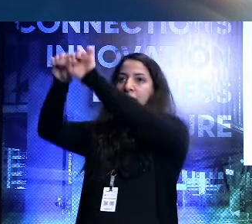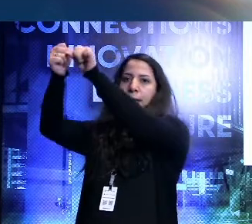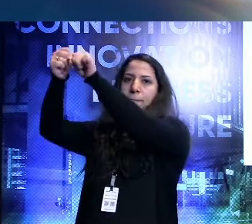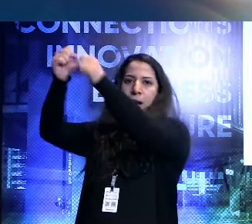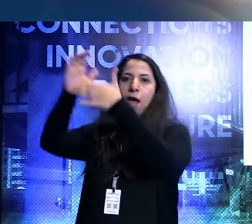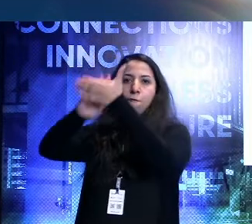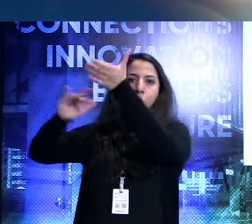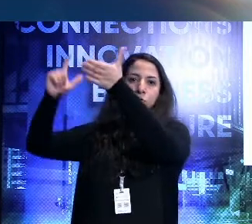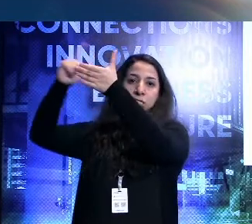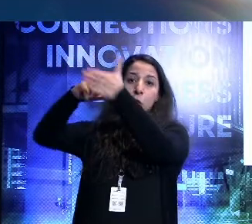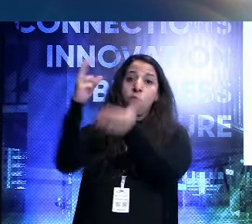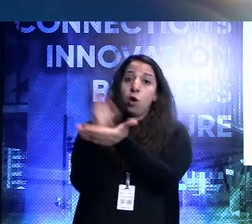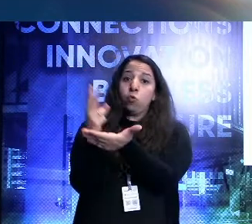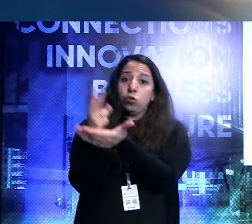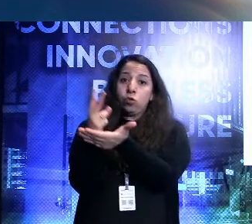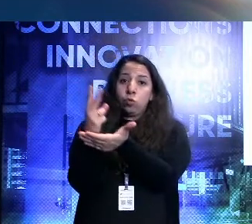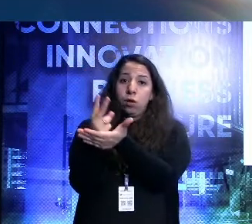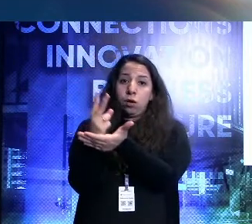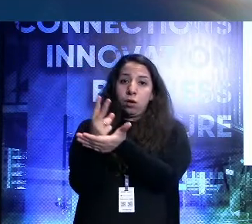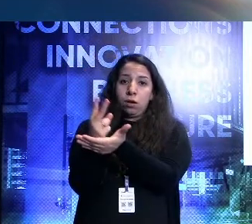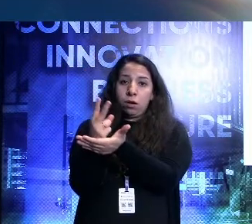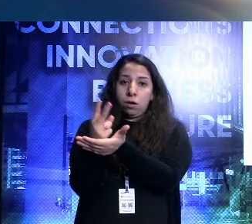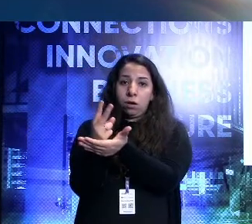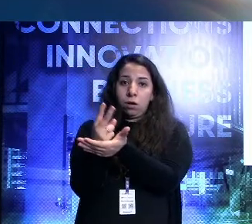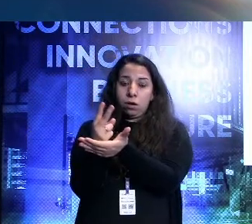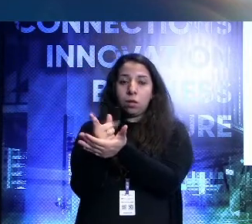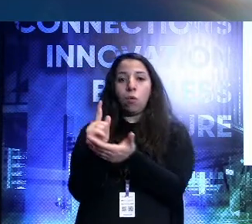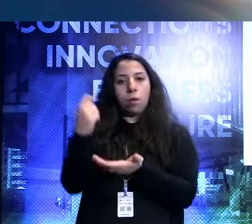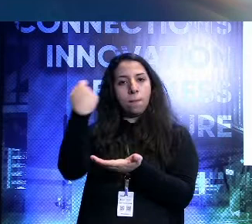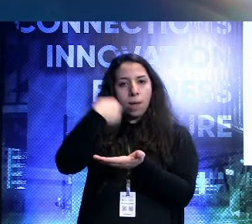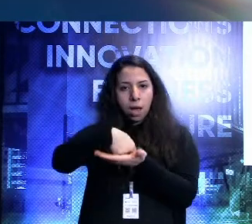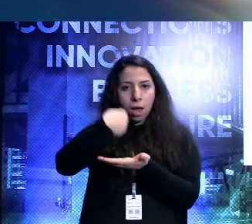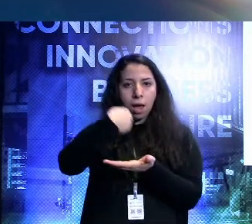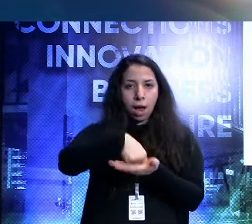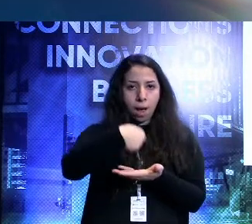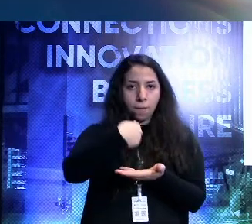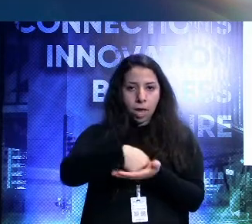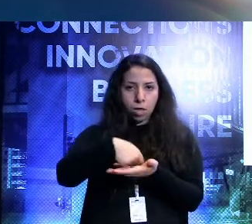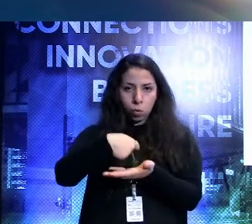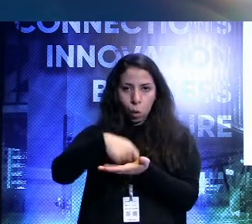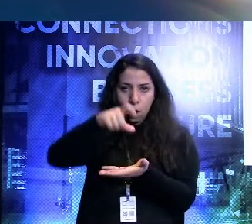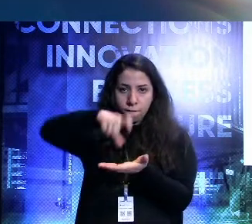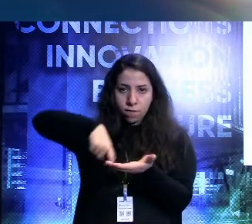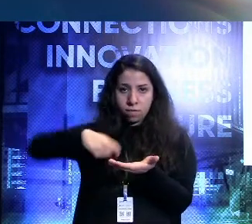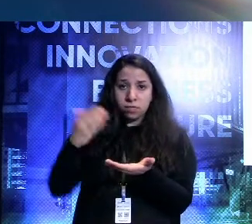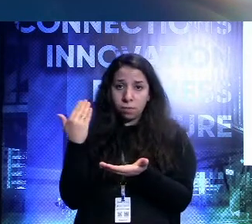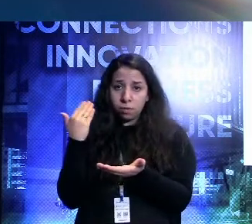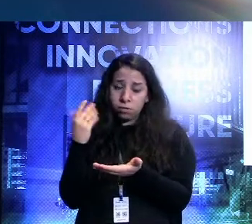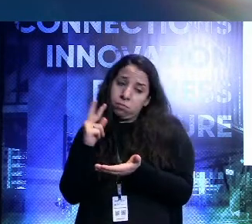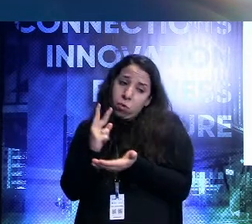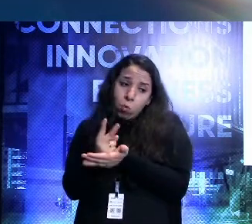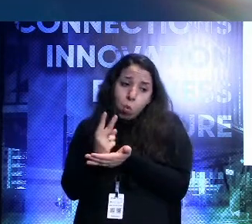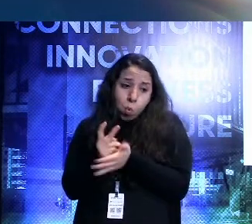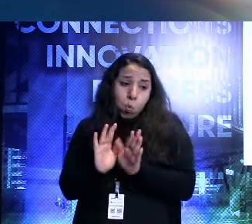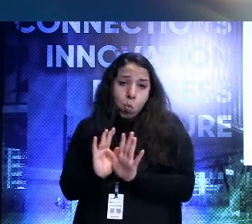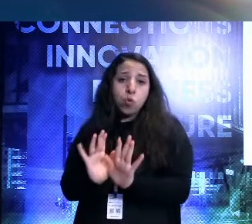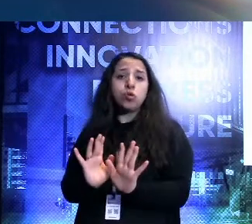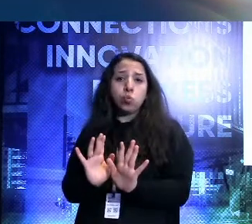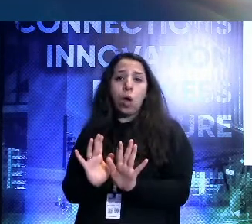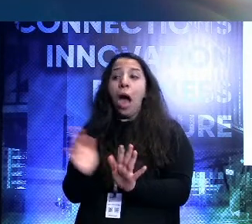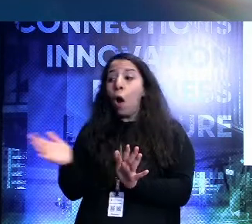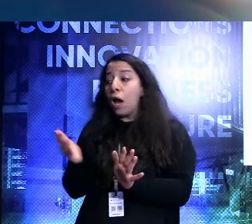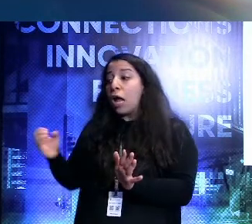e eu garanto que o pagamento que eu recebia com os 2, 3 cartões que eu tinha anteriormente, eles vão continuar funcionando. Cara,